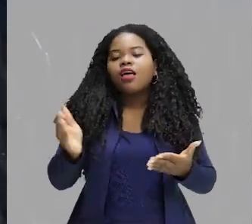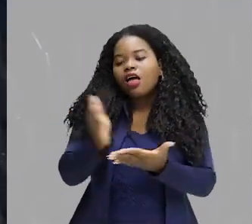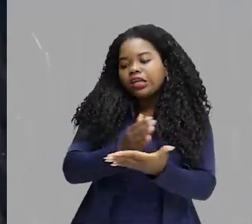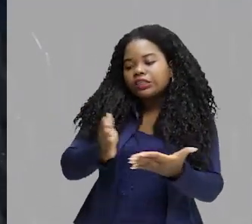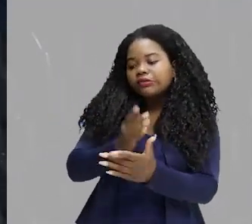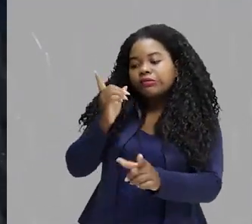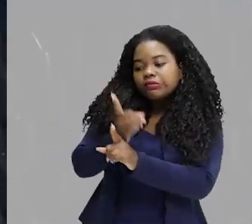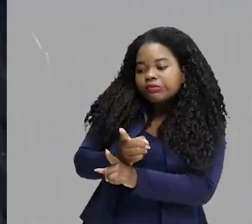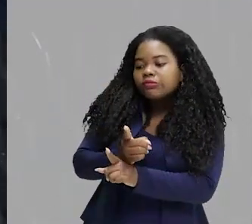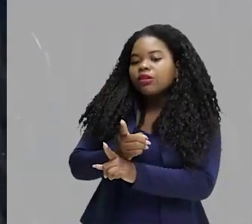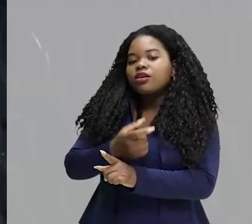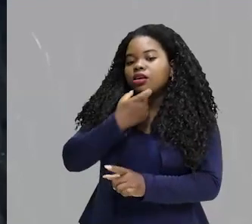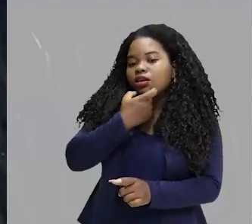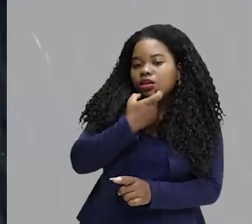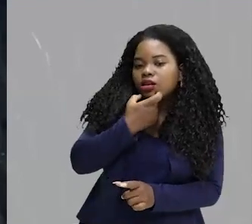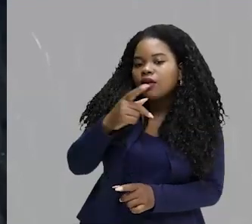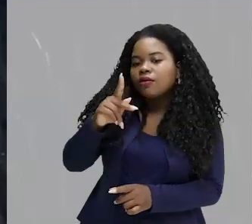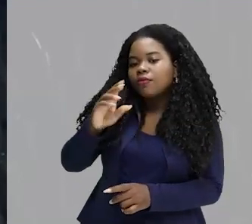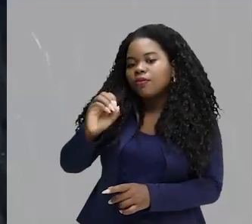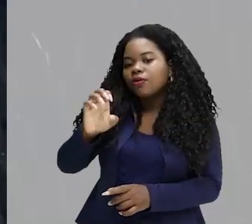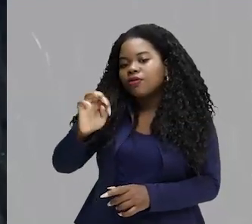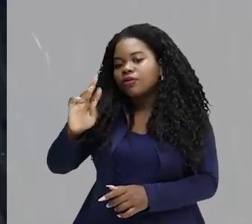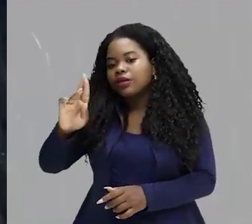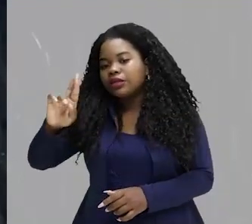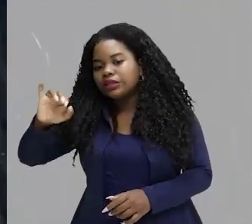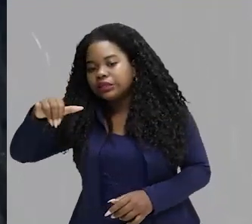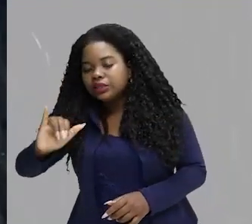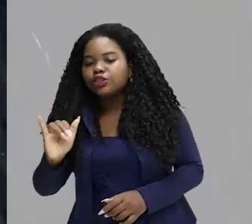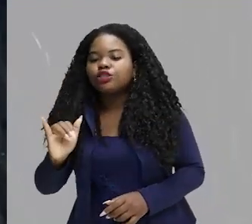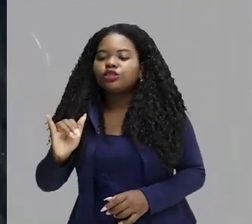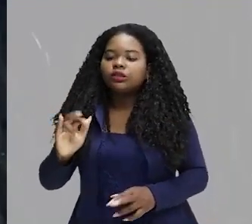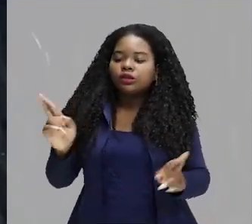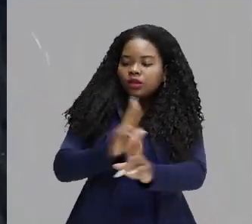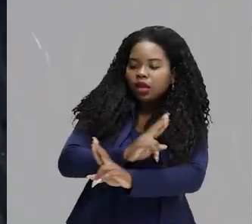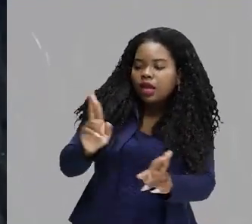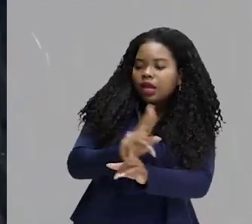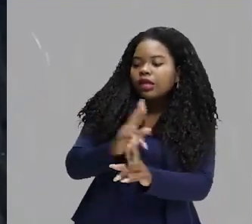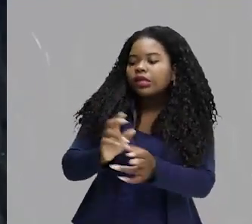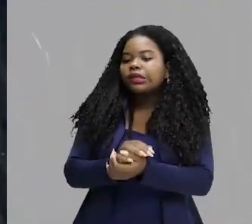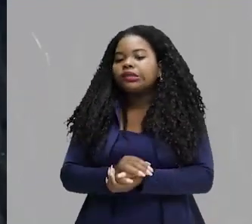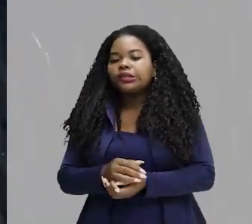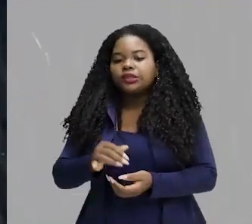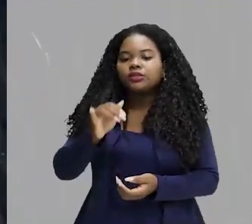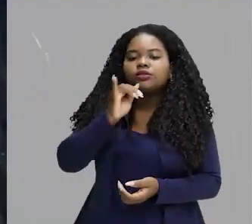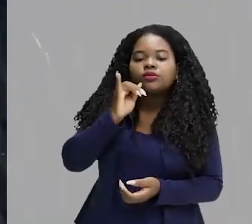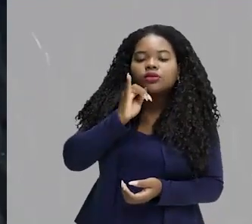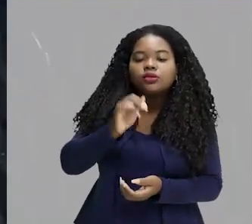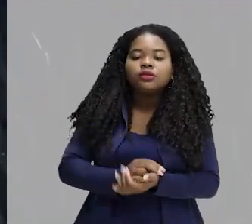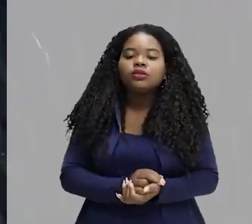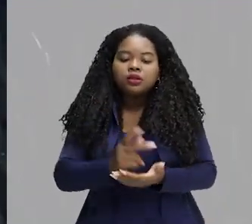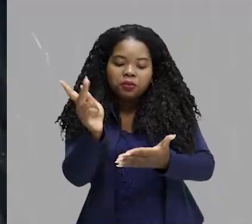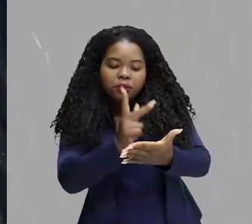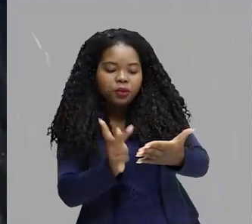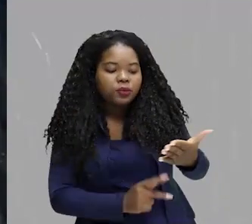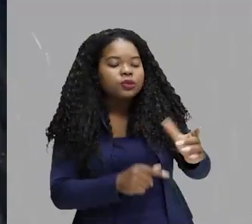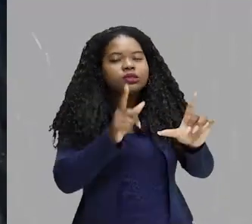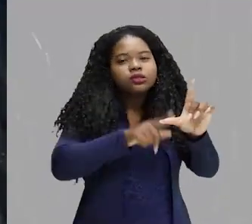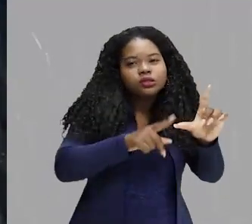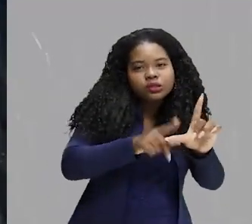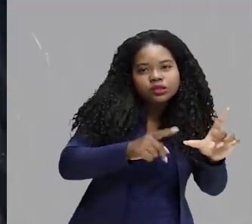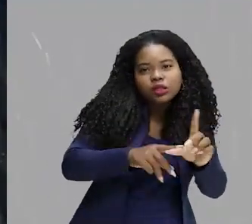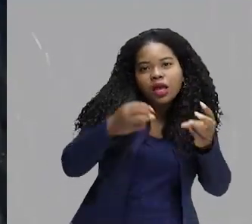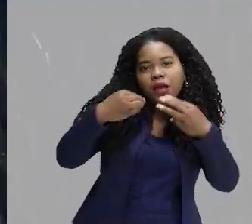vão encontrar no inglês a palavra poetry fazendo uma abrangência e cobrindo, por exemplo, poesia, letras de